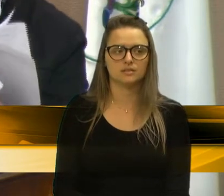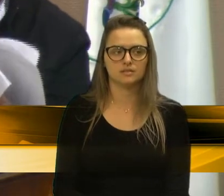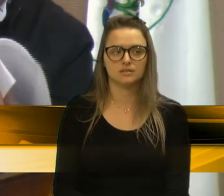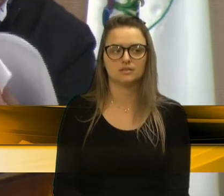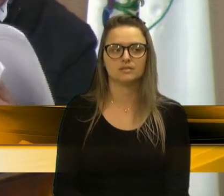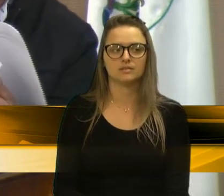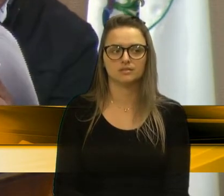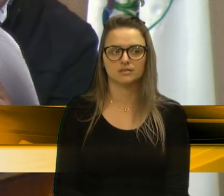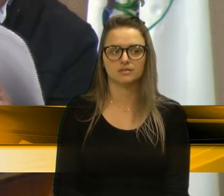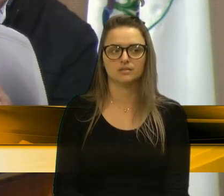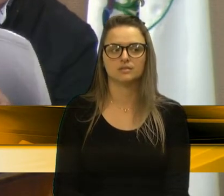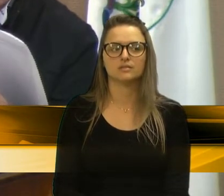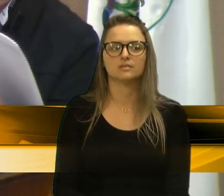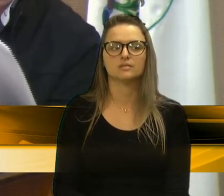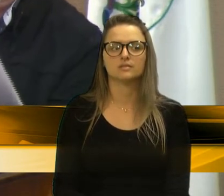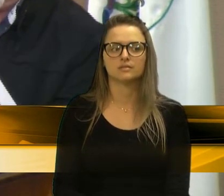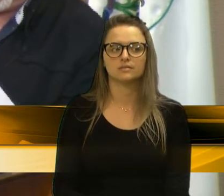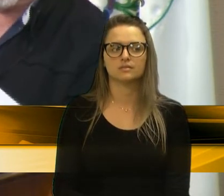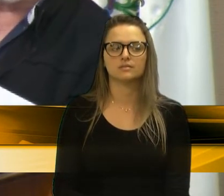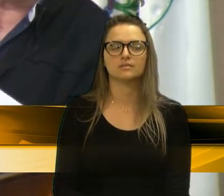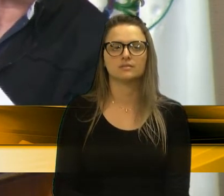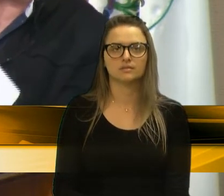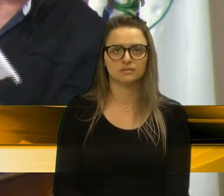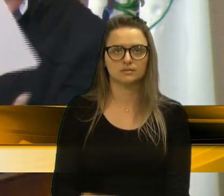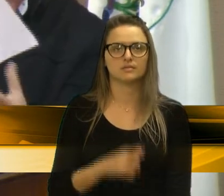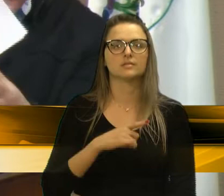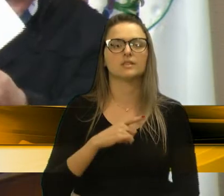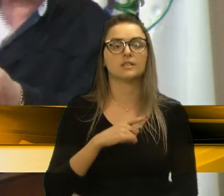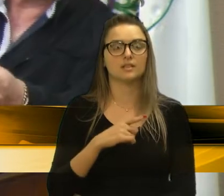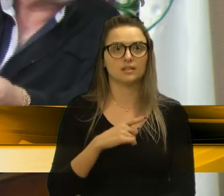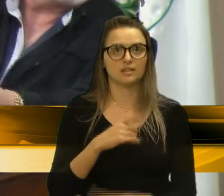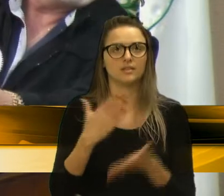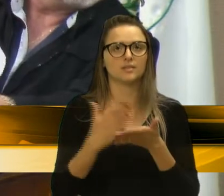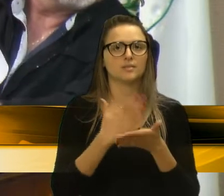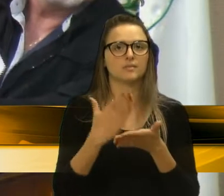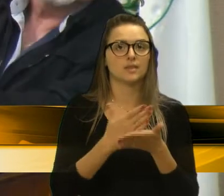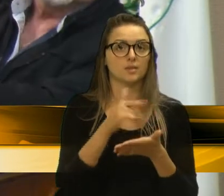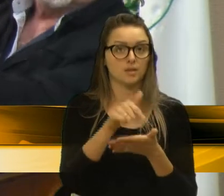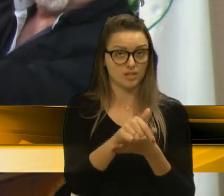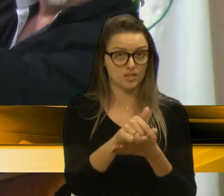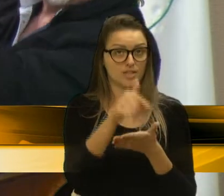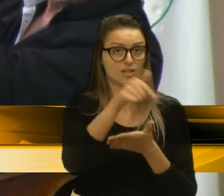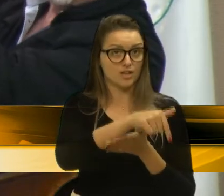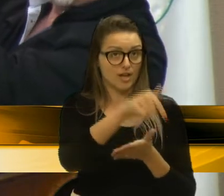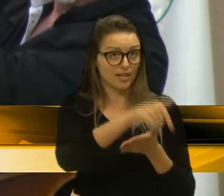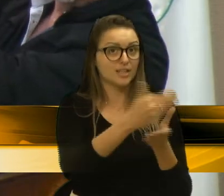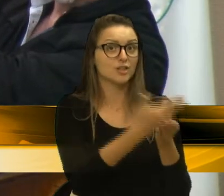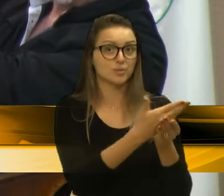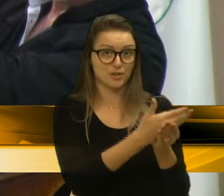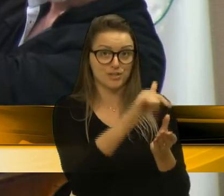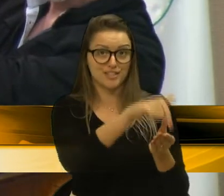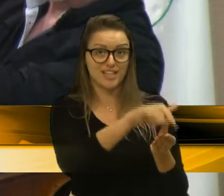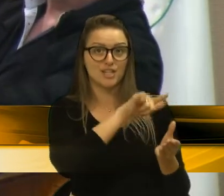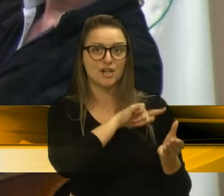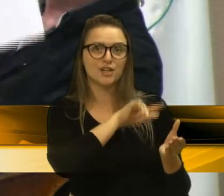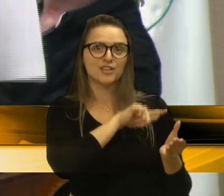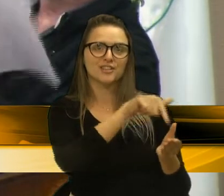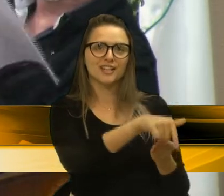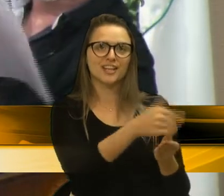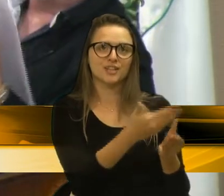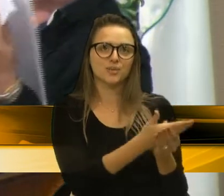Se os senhores observar aqui, ó, aqui está a página 7, a mesma do processo